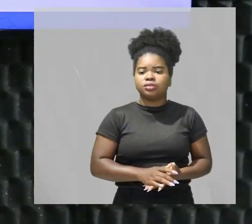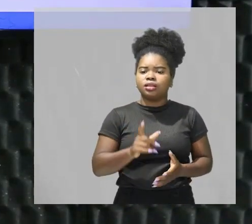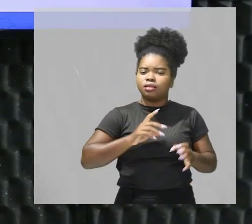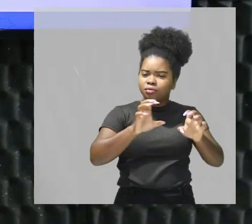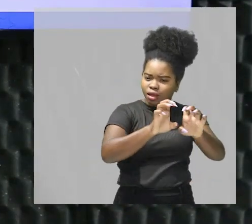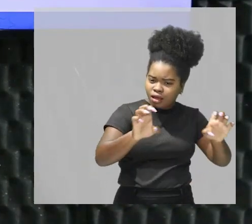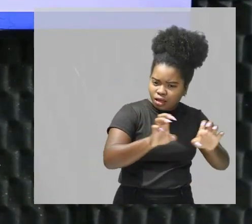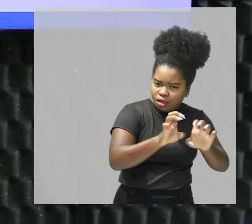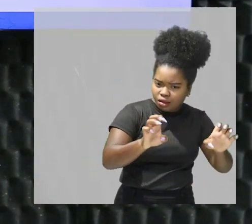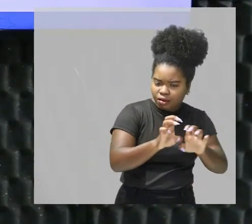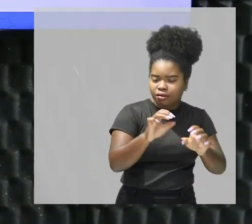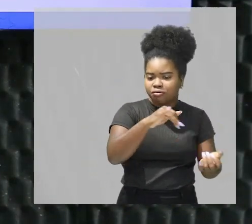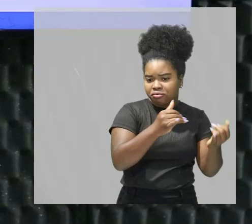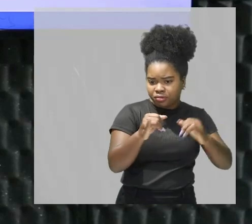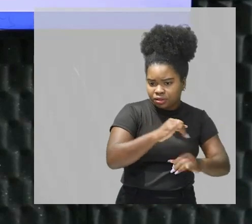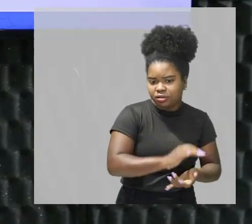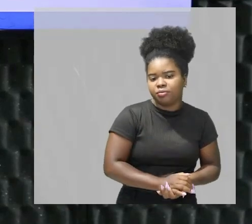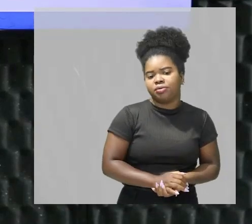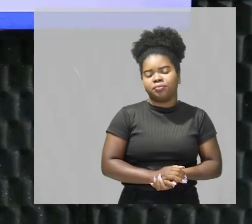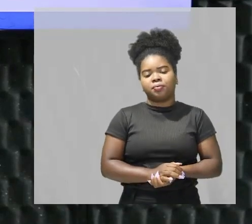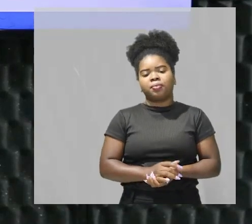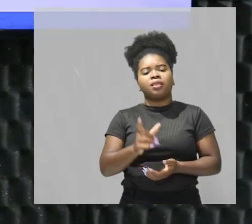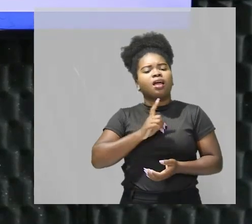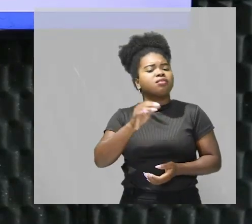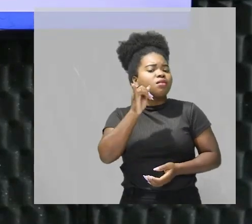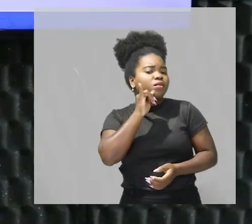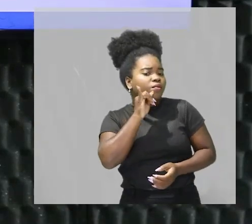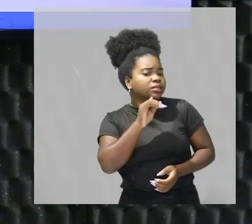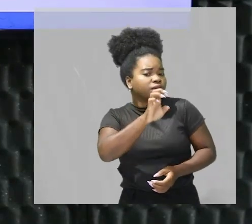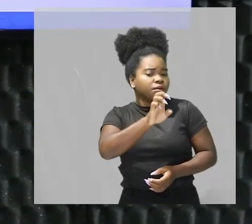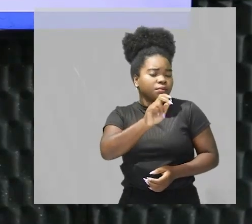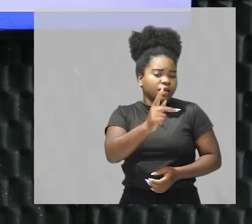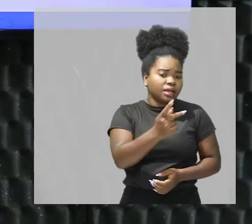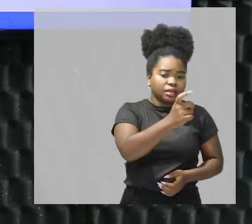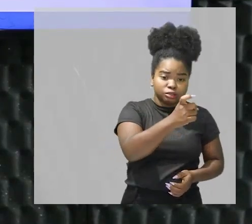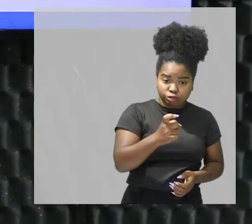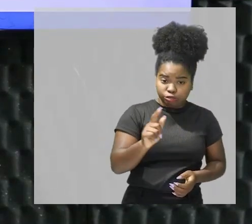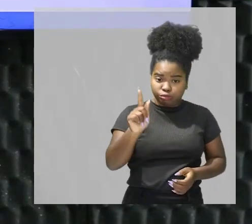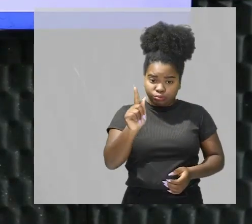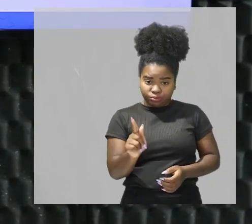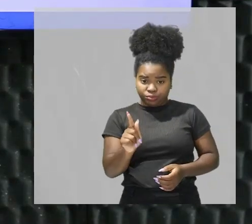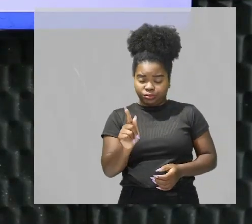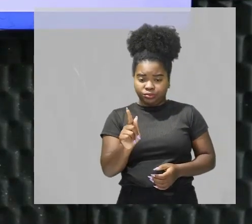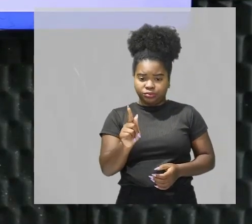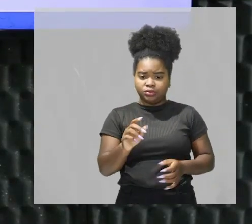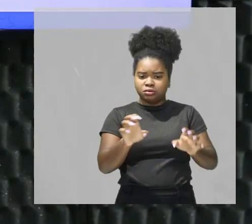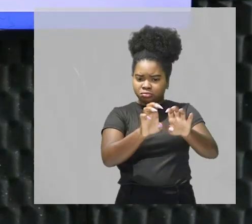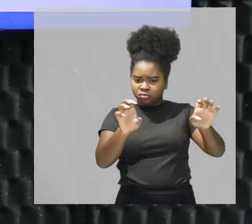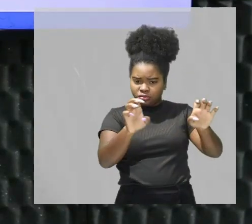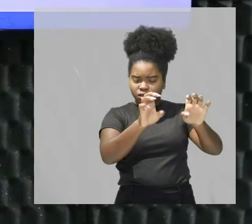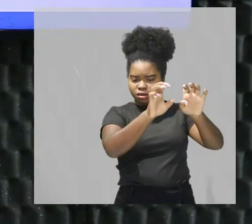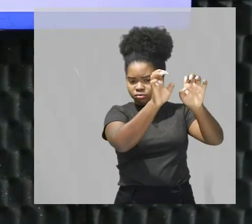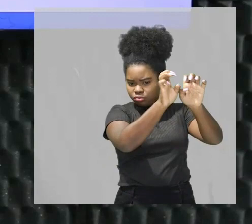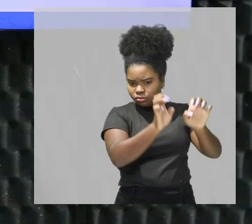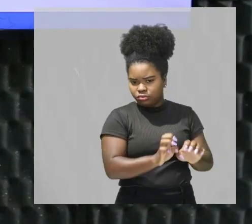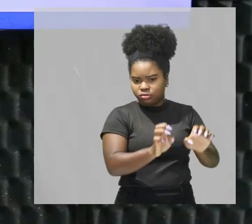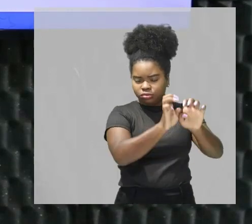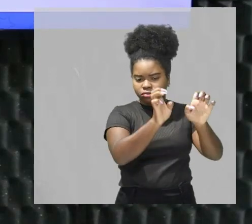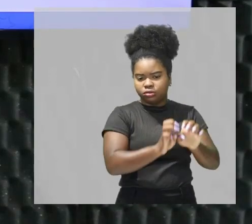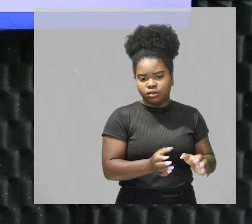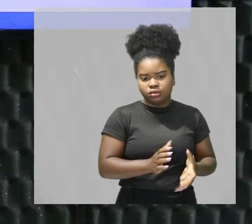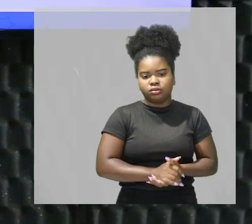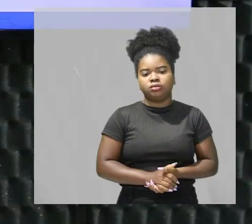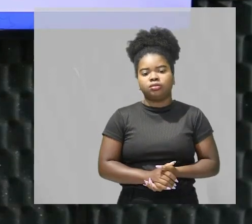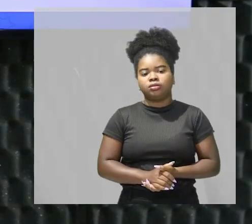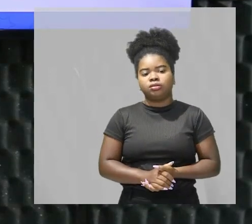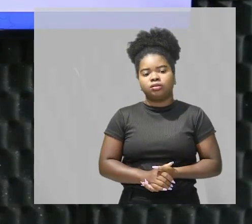genérica. Então, nós temos aqui um exemplo dessa, da formação de um sal de